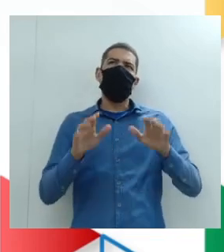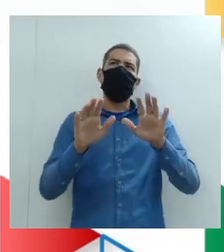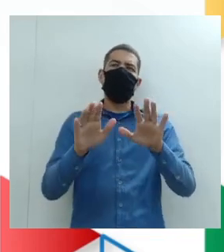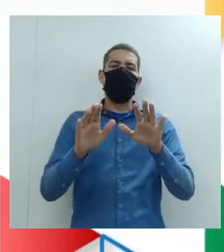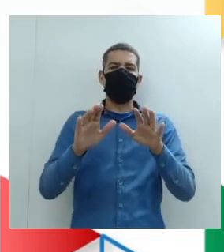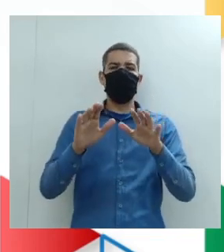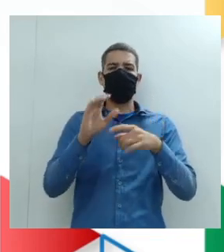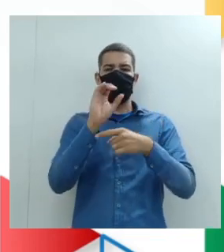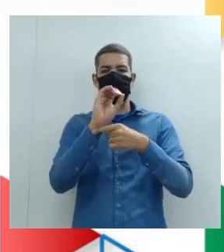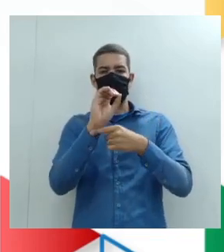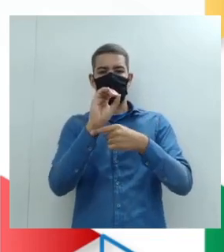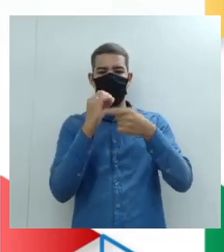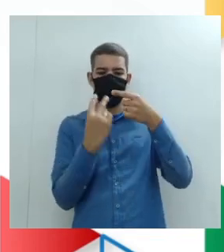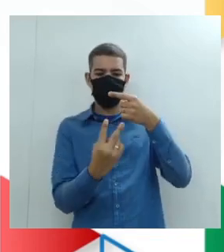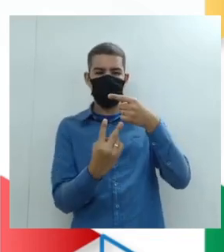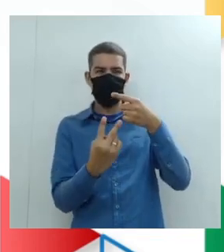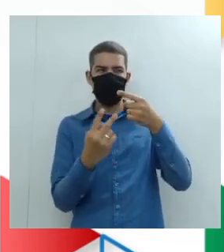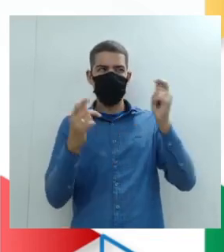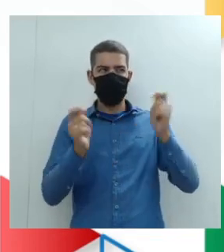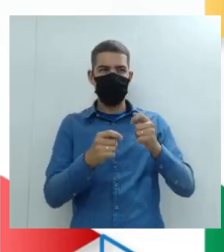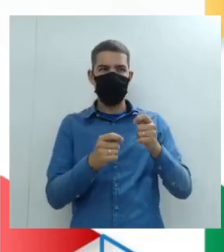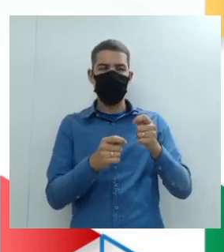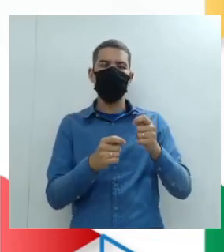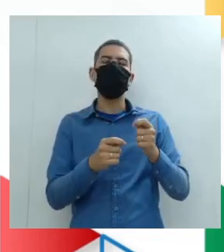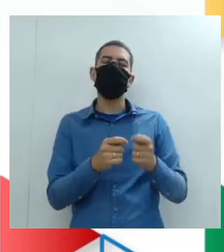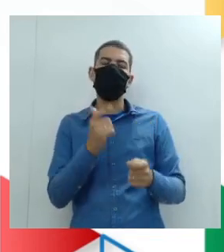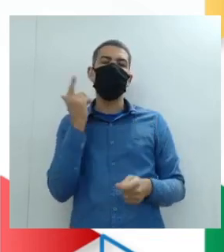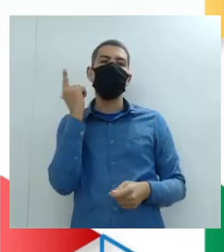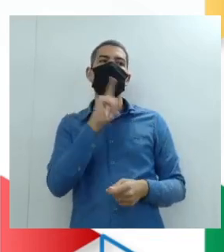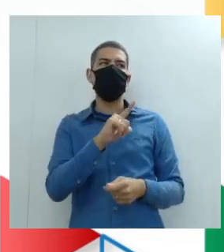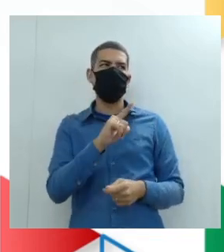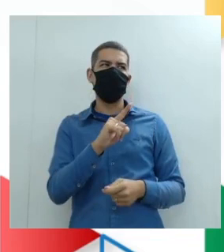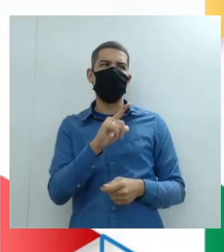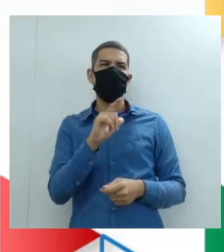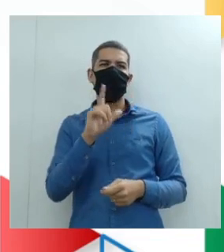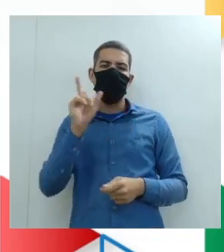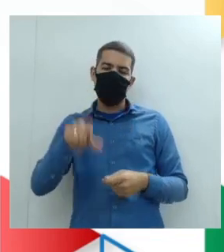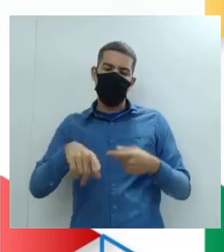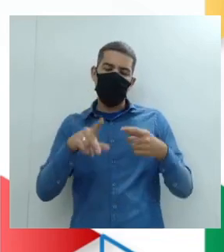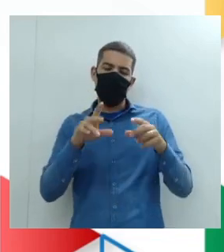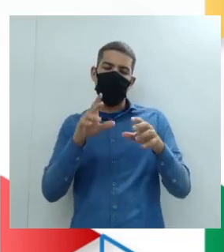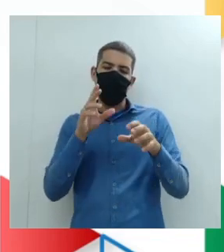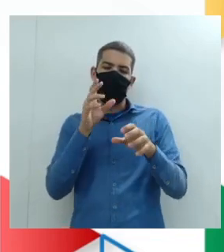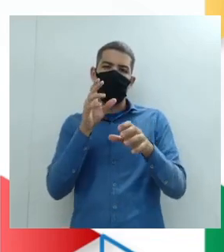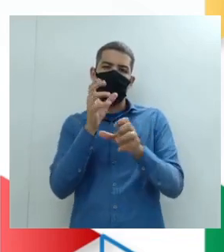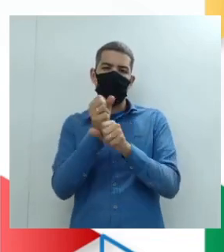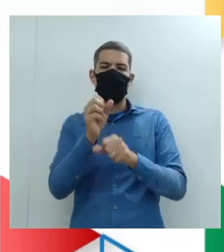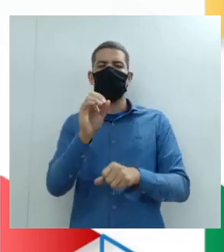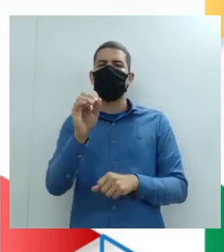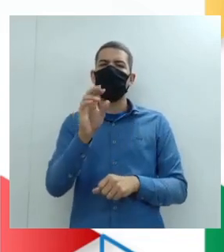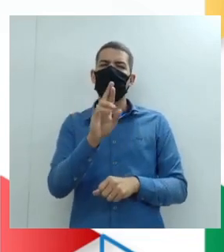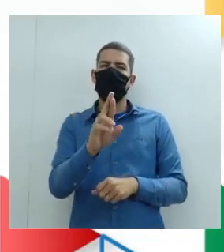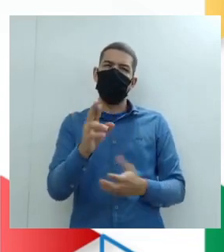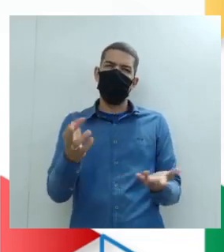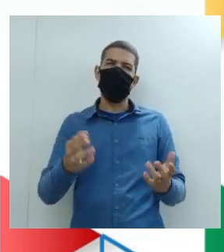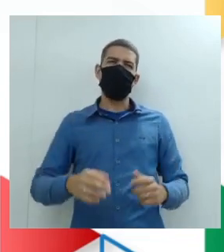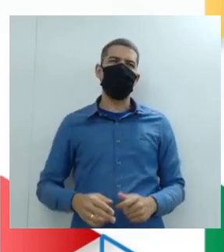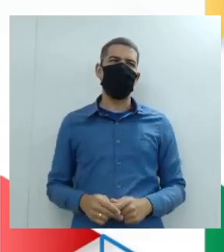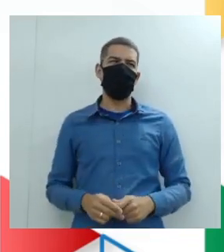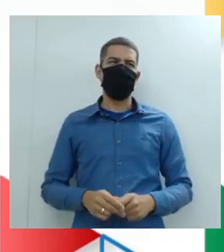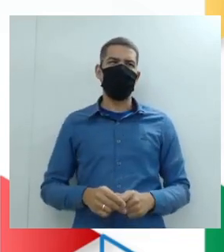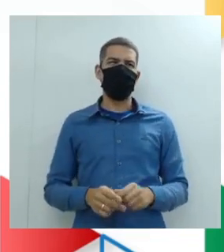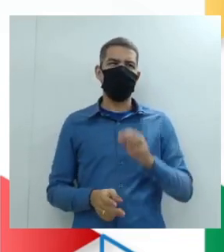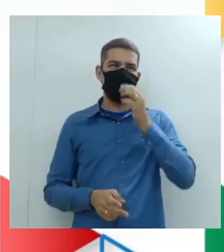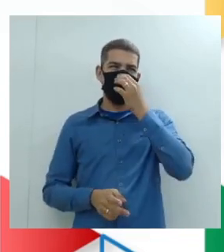por 2? Sim. 0 pode ser dividido por 2, só tem uma resposta, é 0. Agora o contrário não, tá? Simples assim.